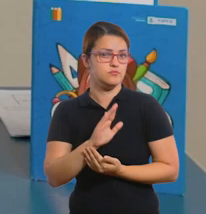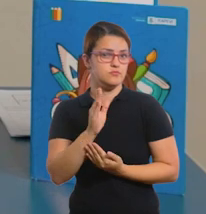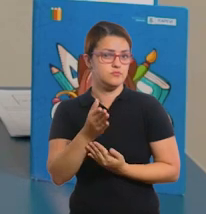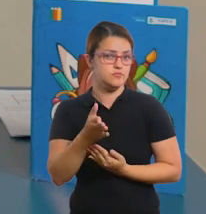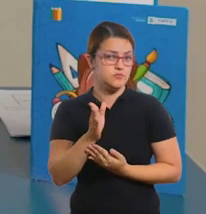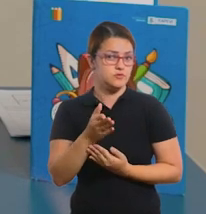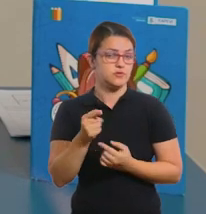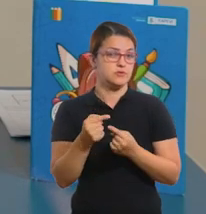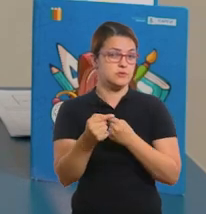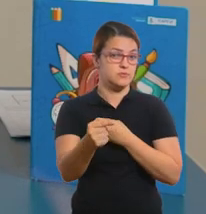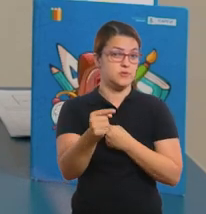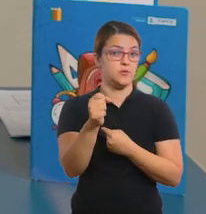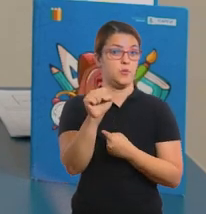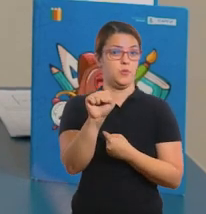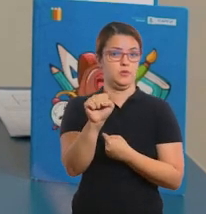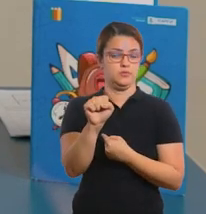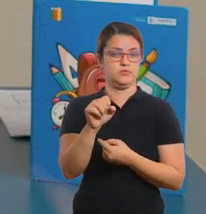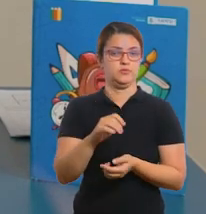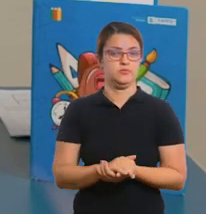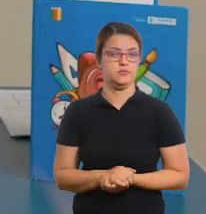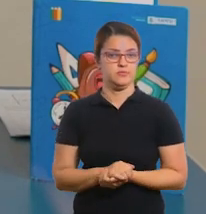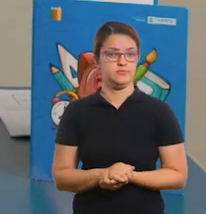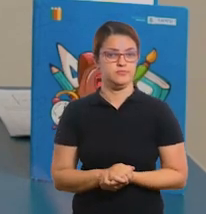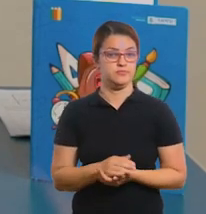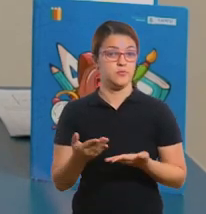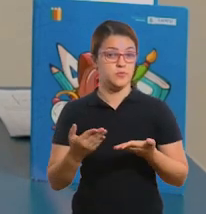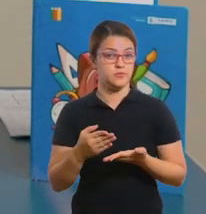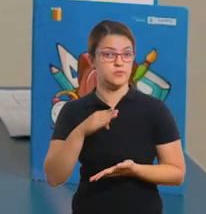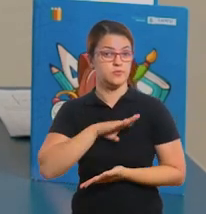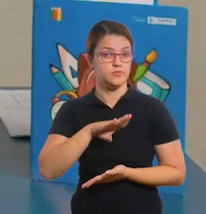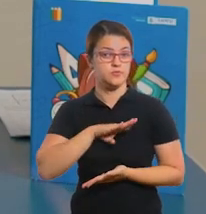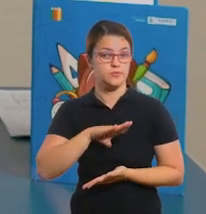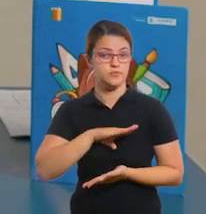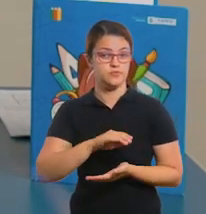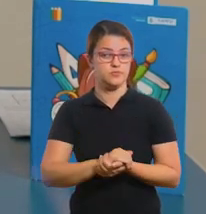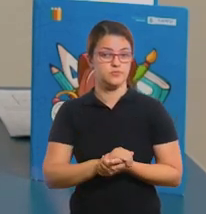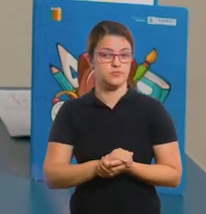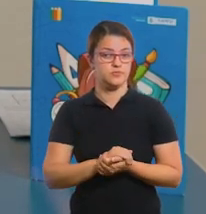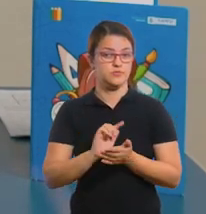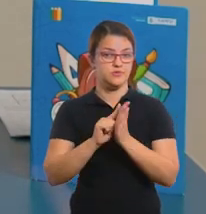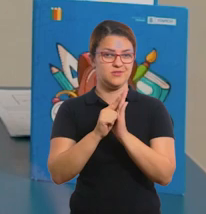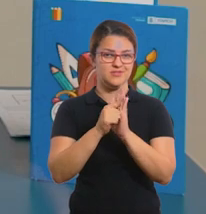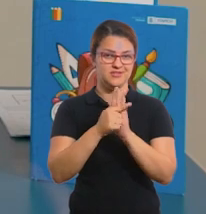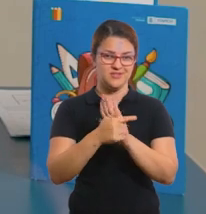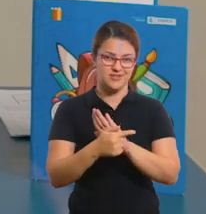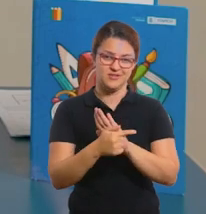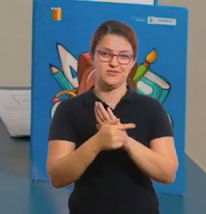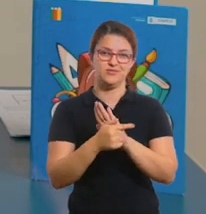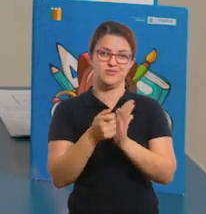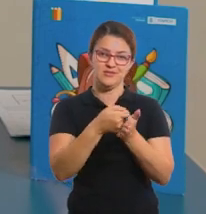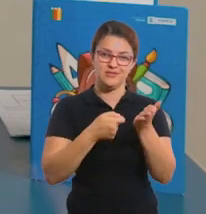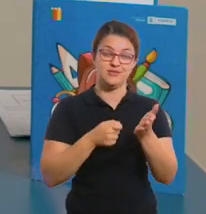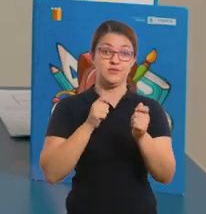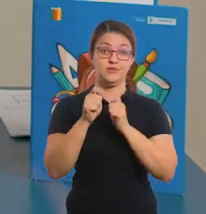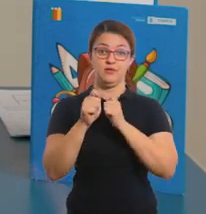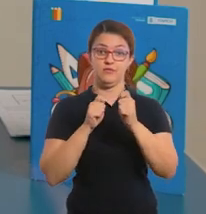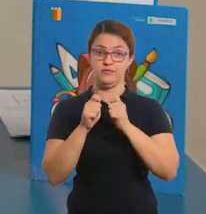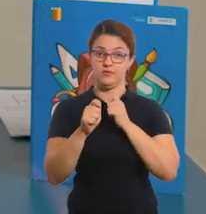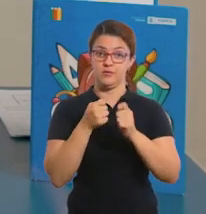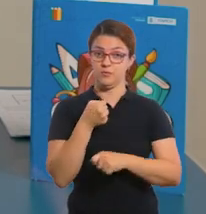estamos na semana 8. Hoje nós vamos trabalhar em língua portuguesa com o gênero textual entrevista. Então vamos à atividade?